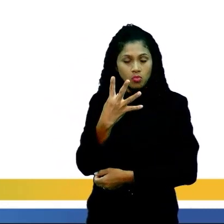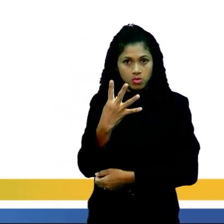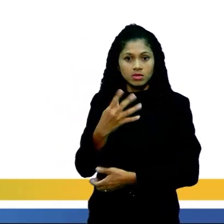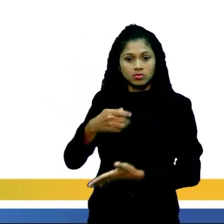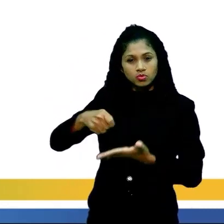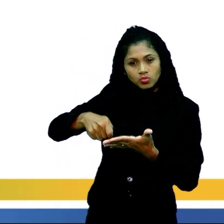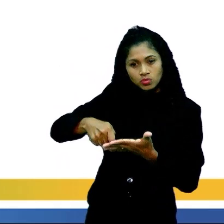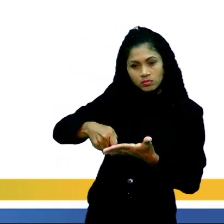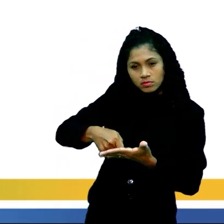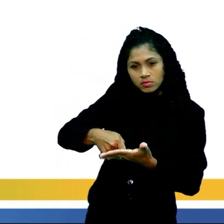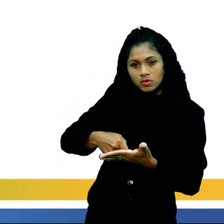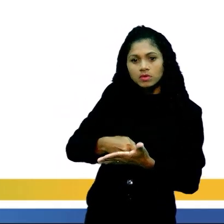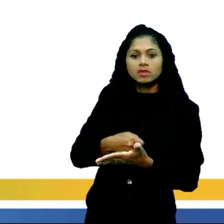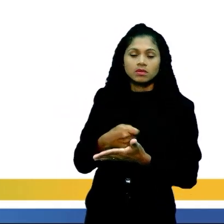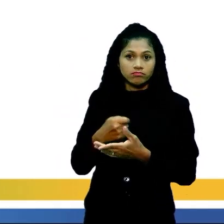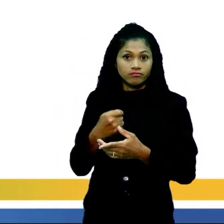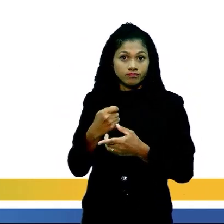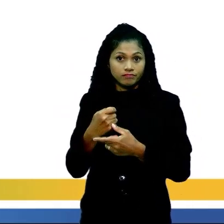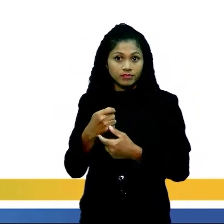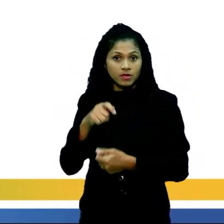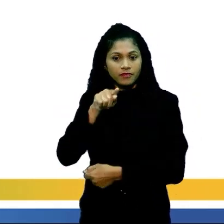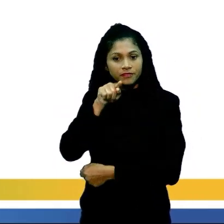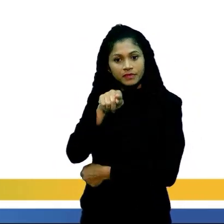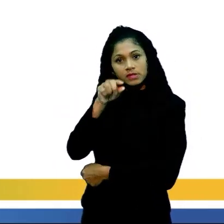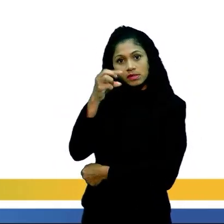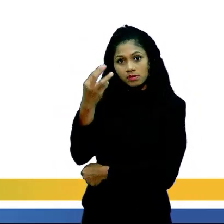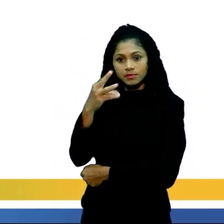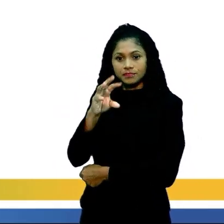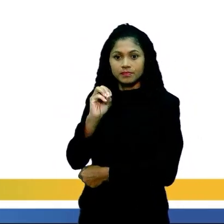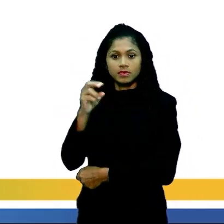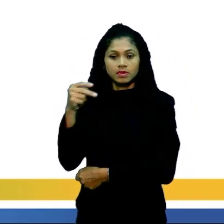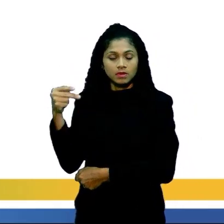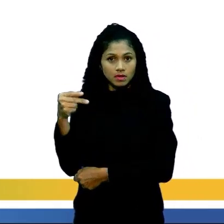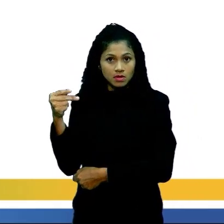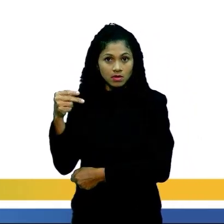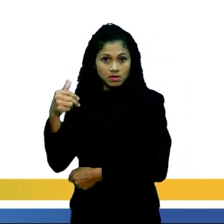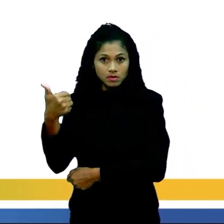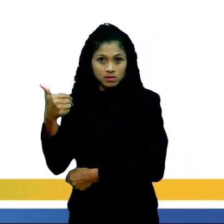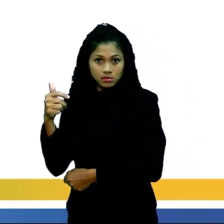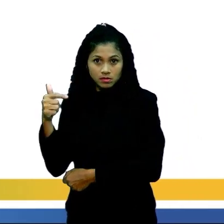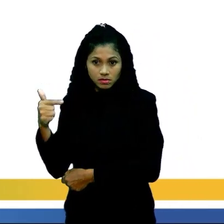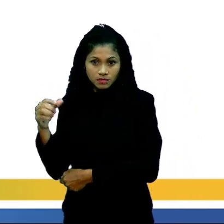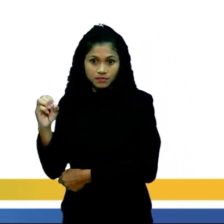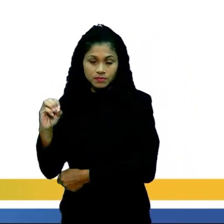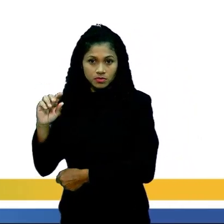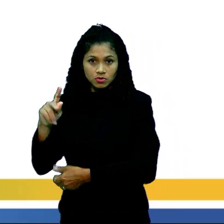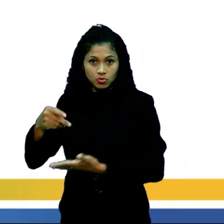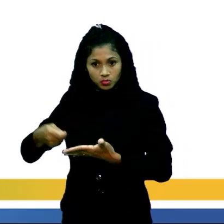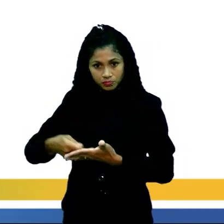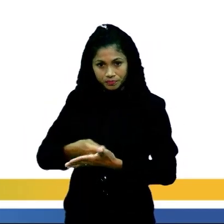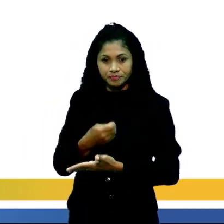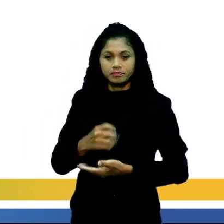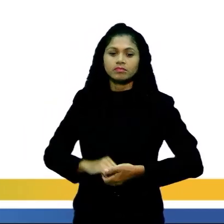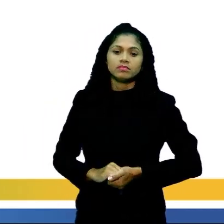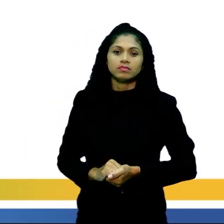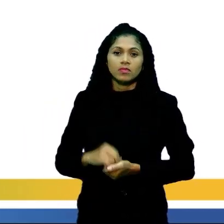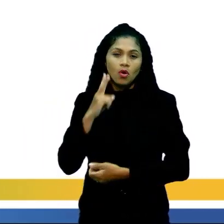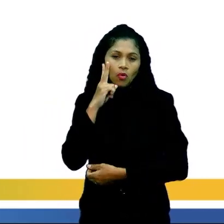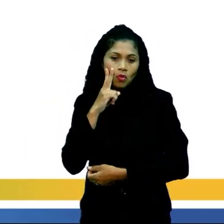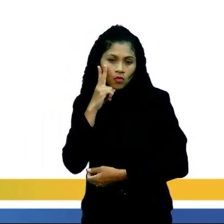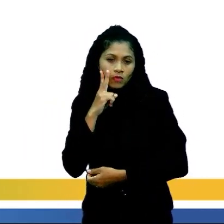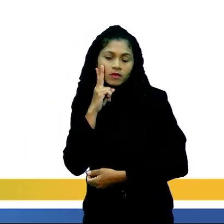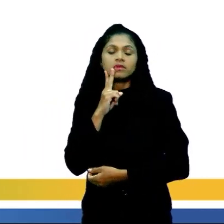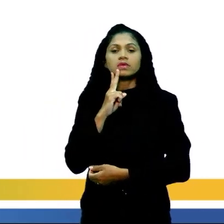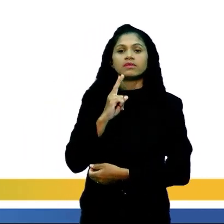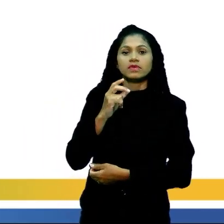menos que vai necessitar. O vinho, né? Que é o de vinho. 1/6 da garrafa